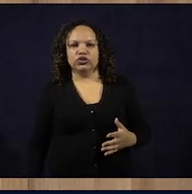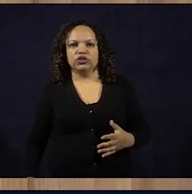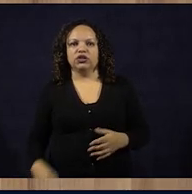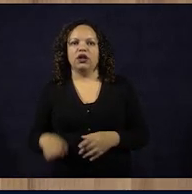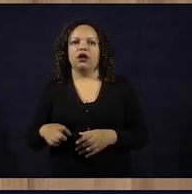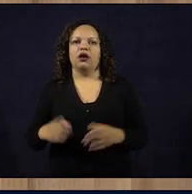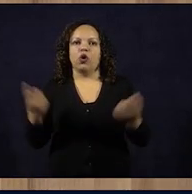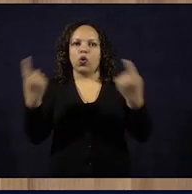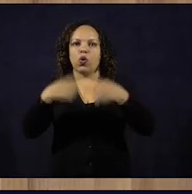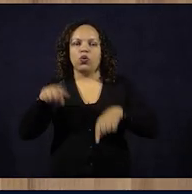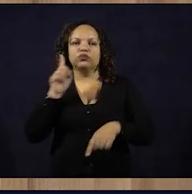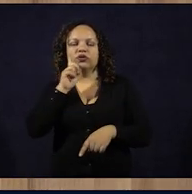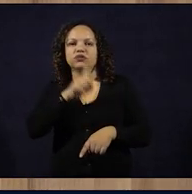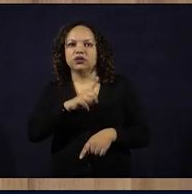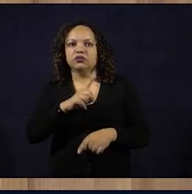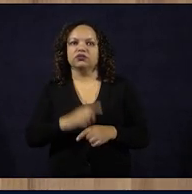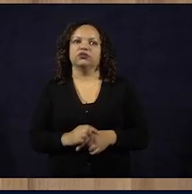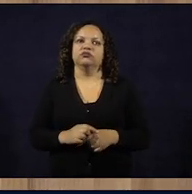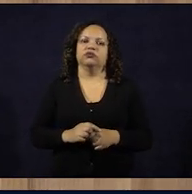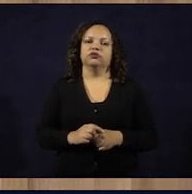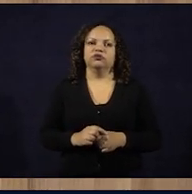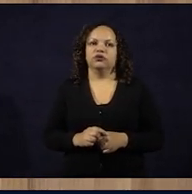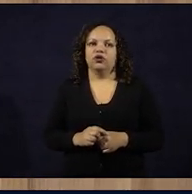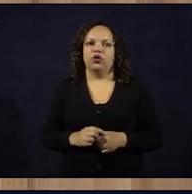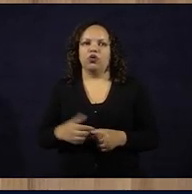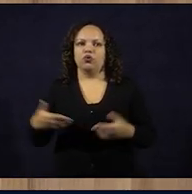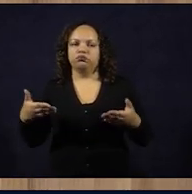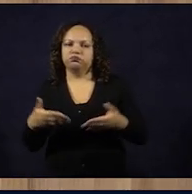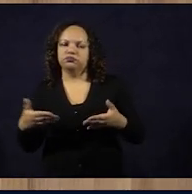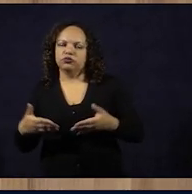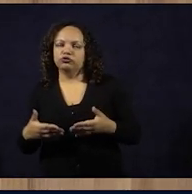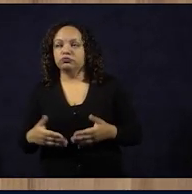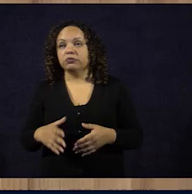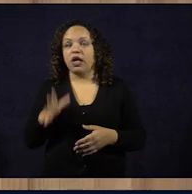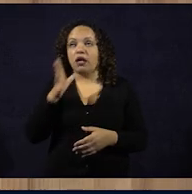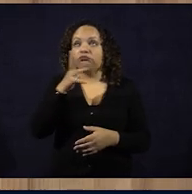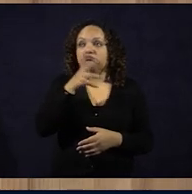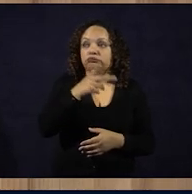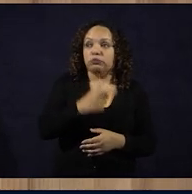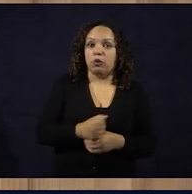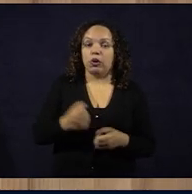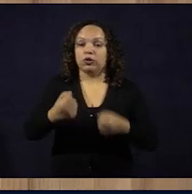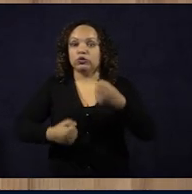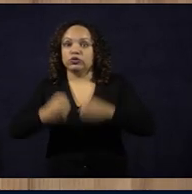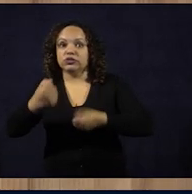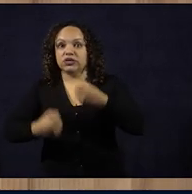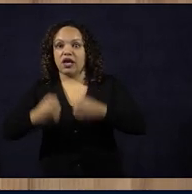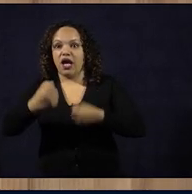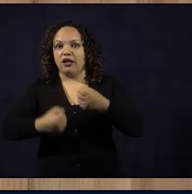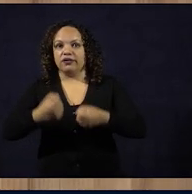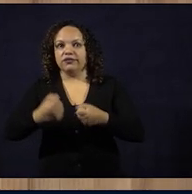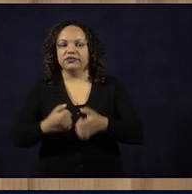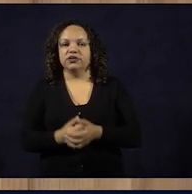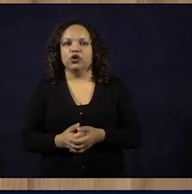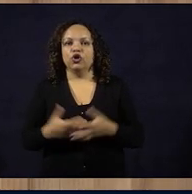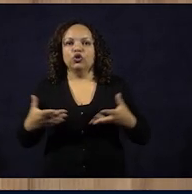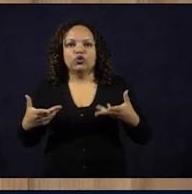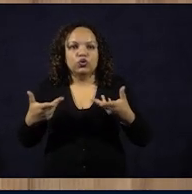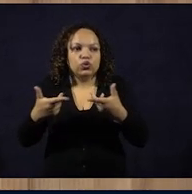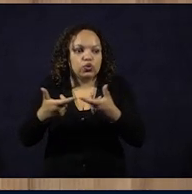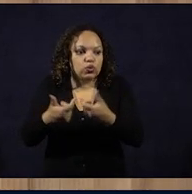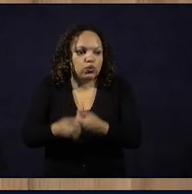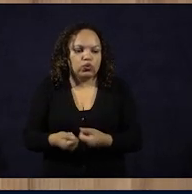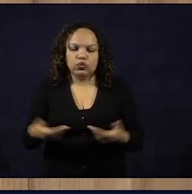conta tá chegando a gente vê hoje ela demora desses carros elétricos que precisa de muito chifres Então a gente tem tudo hoje a nossa